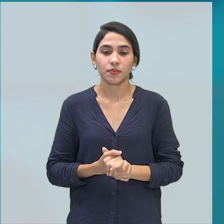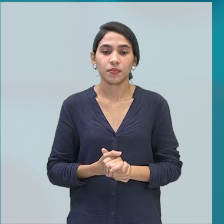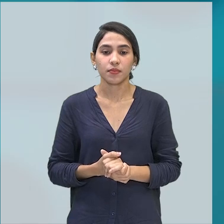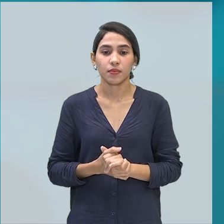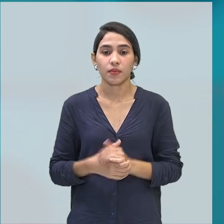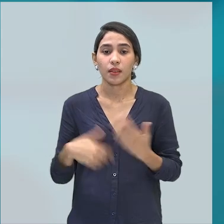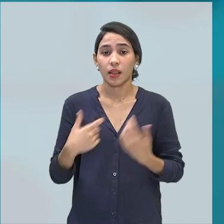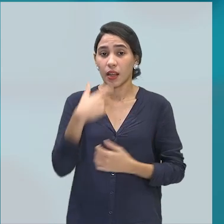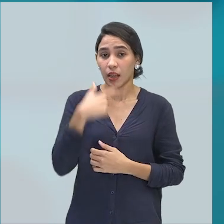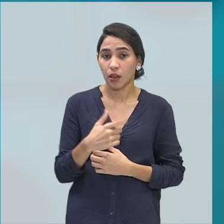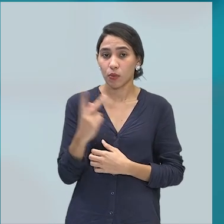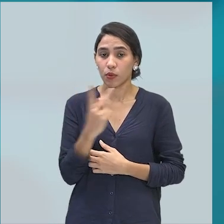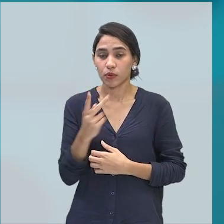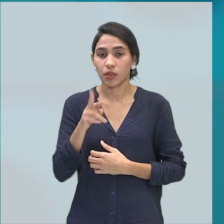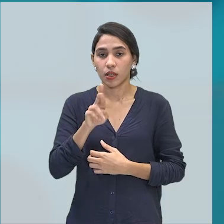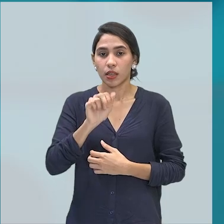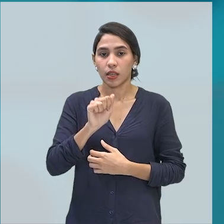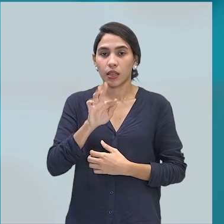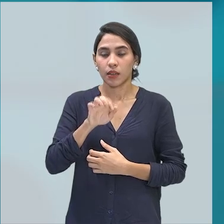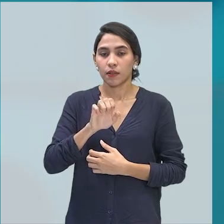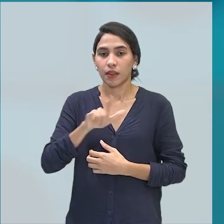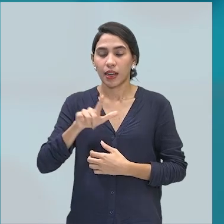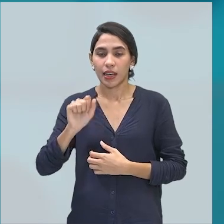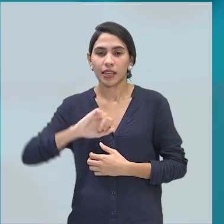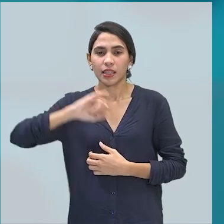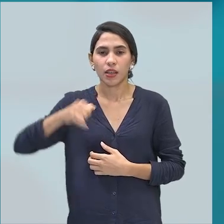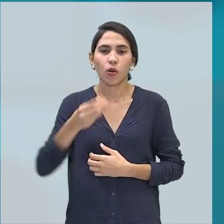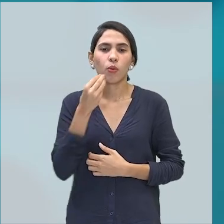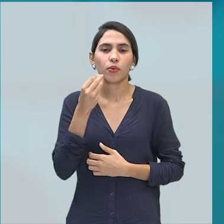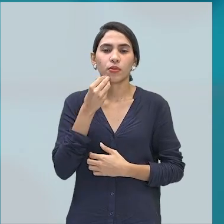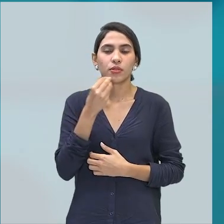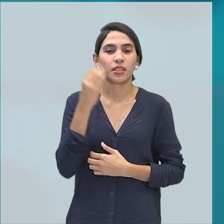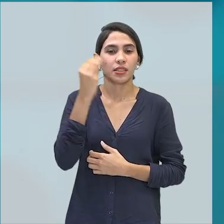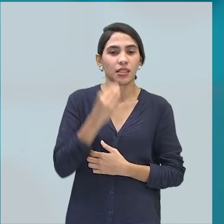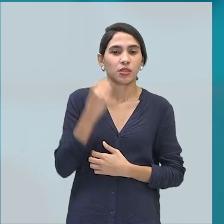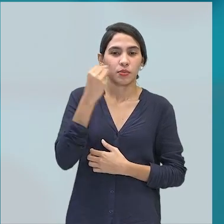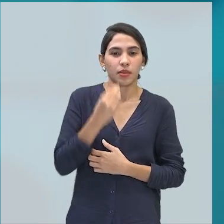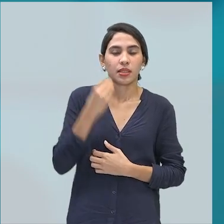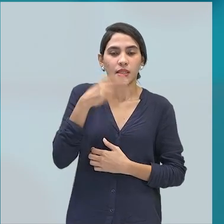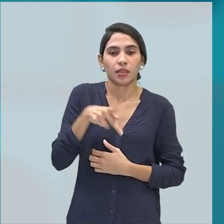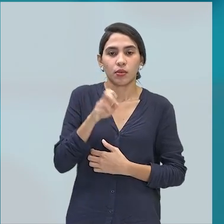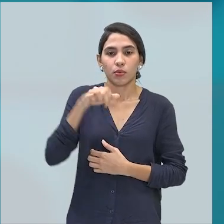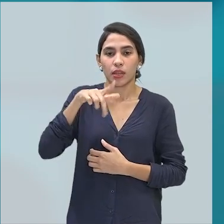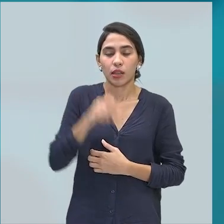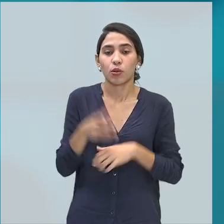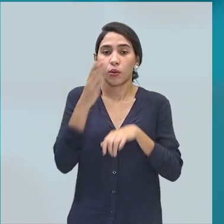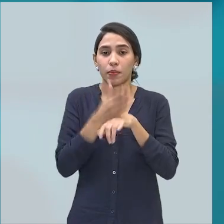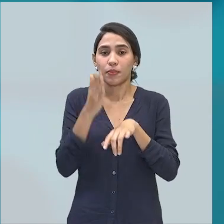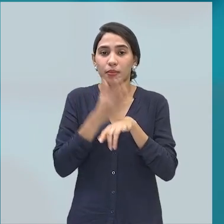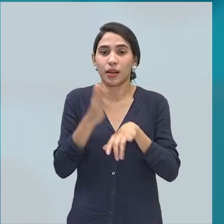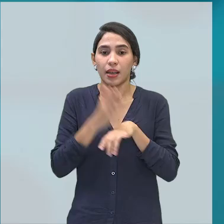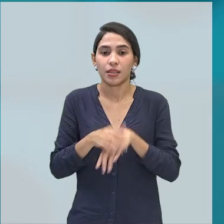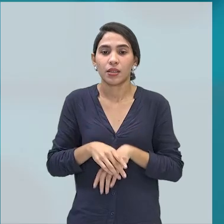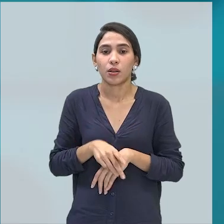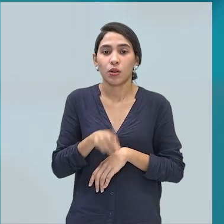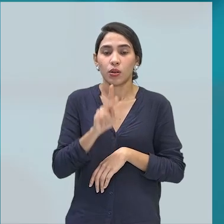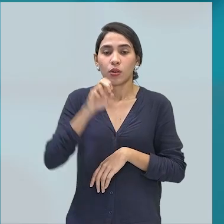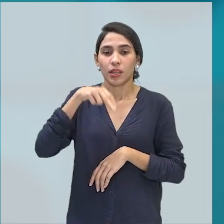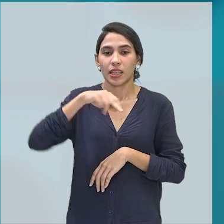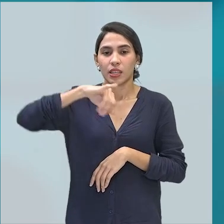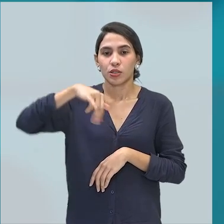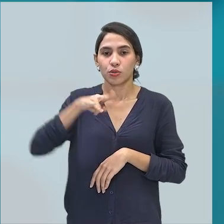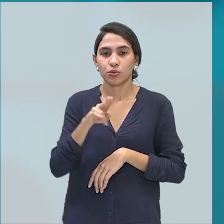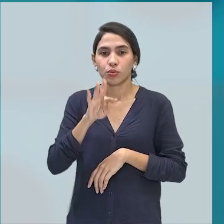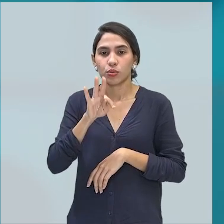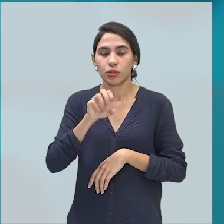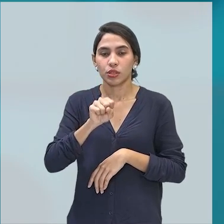professora Rafaela, nós tivemos a oportunidade de experimentar o Kendo na prática, na verdade, o Kenjutsu, né, que é da